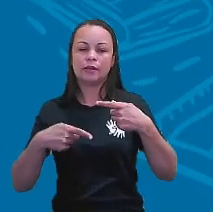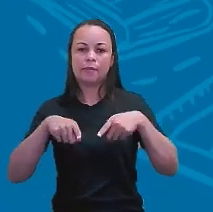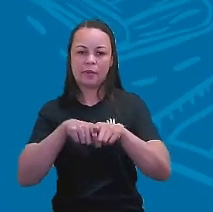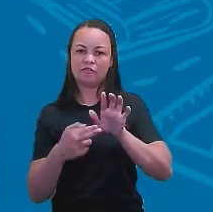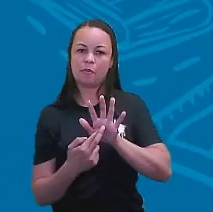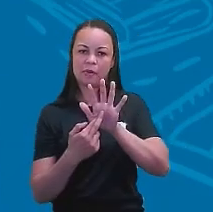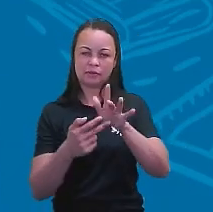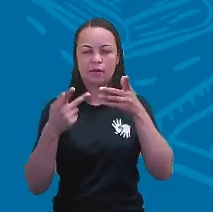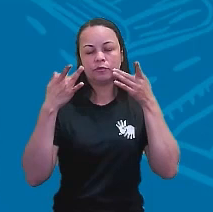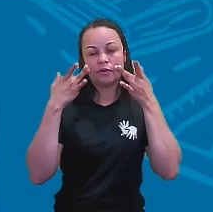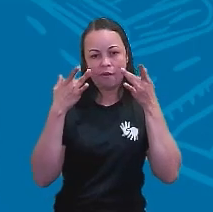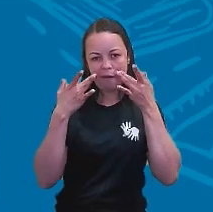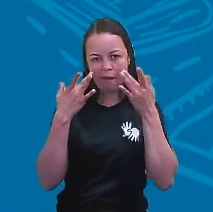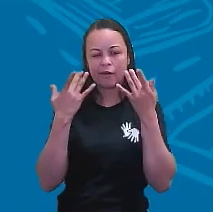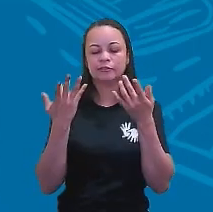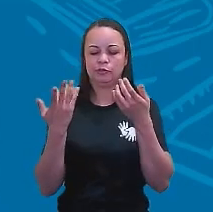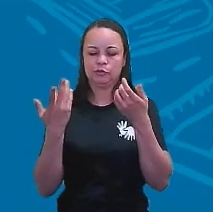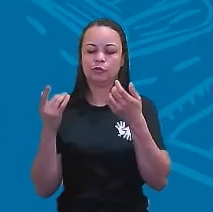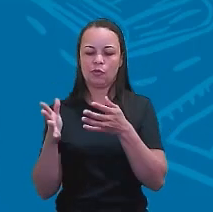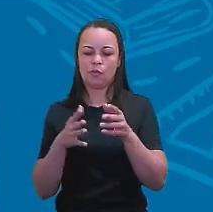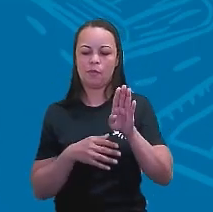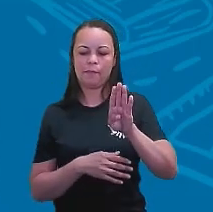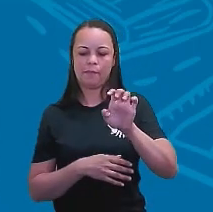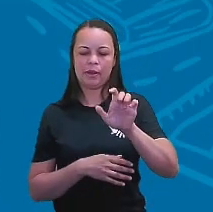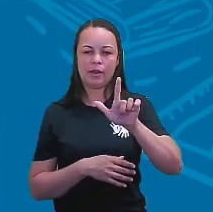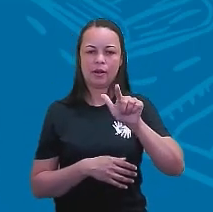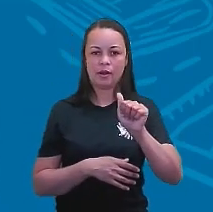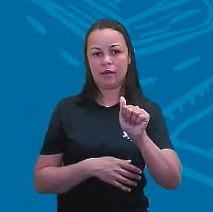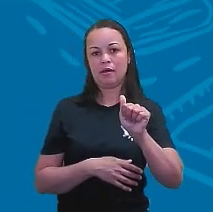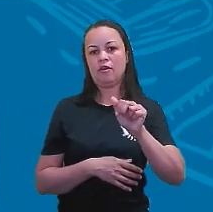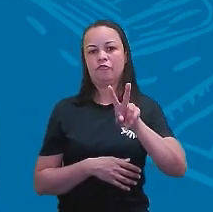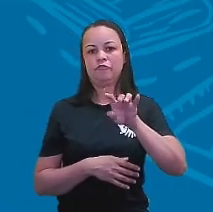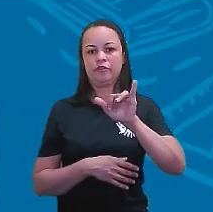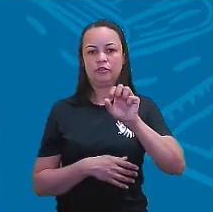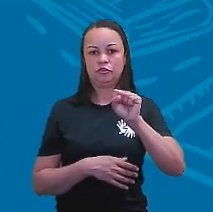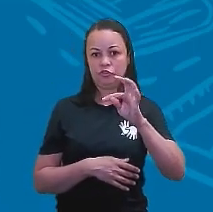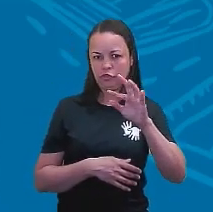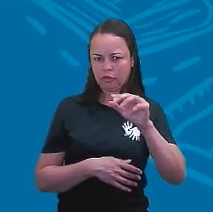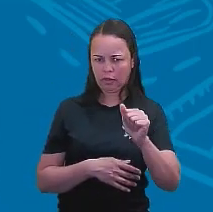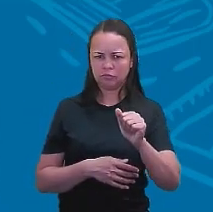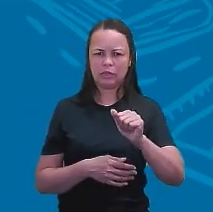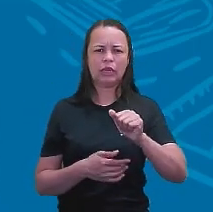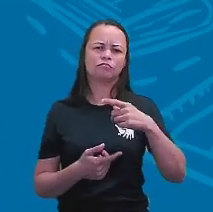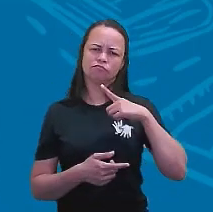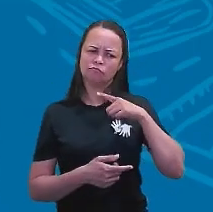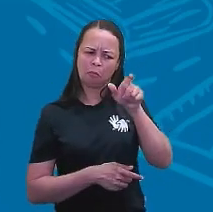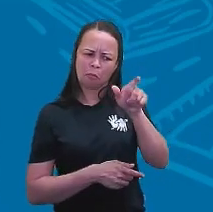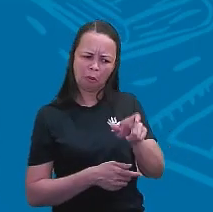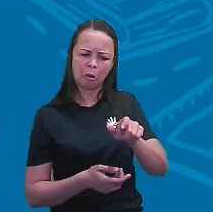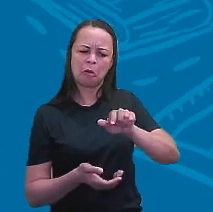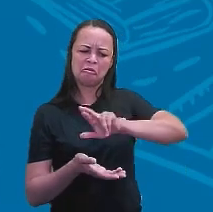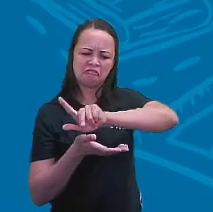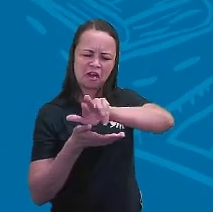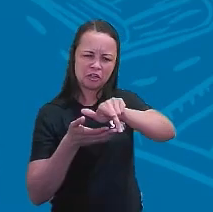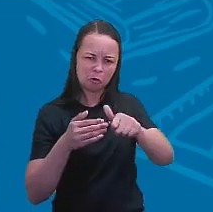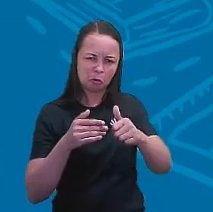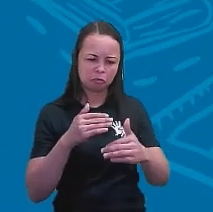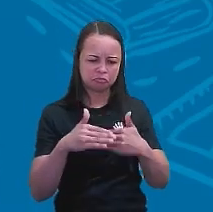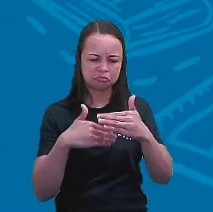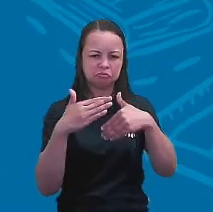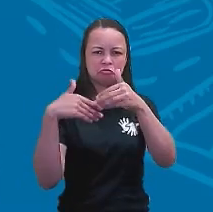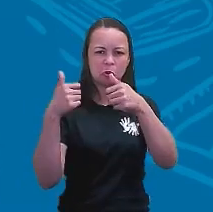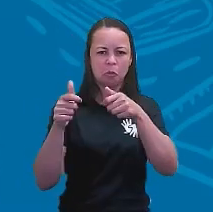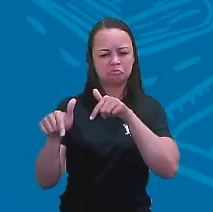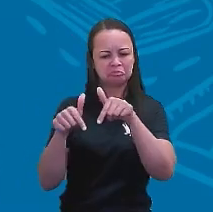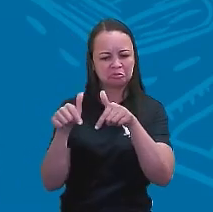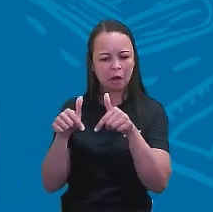Vista. Bom, a gente tem aí várias coisas que esse homem construiu e deixou para nós, né? Temos também